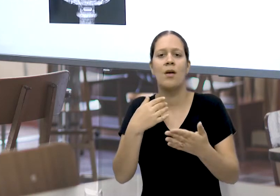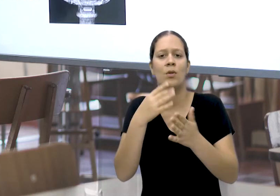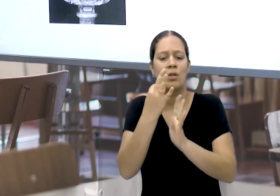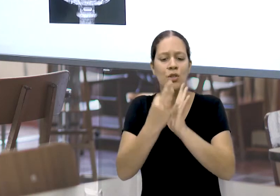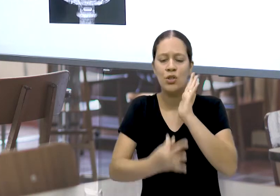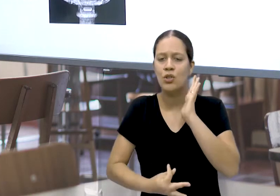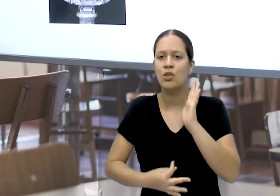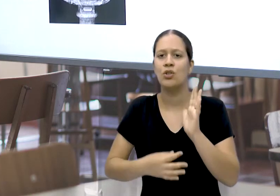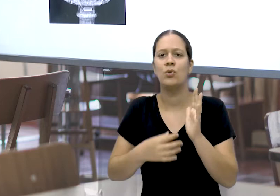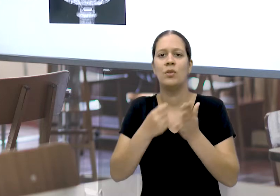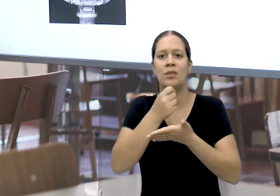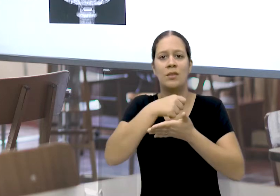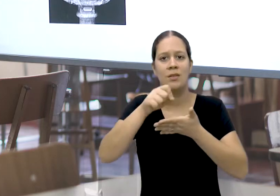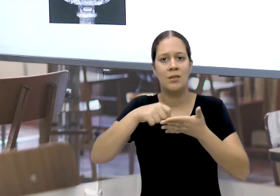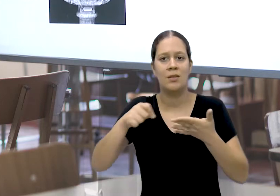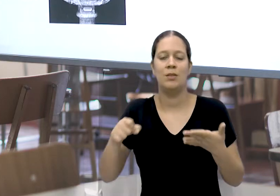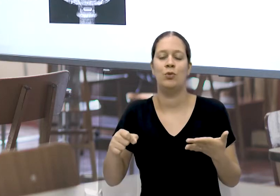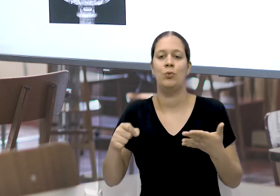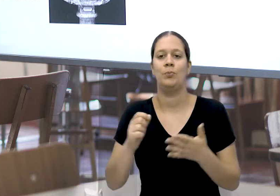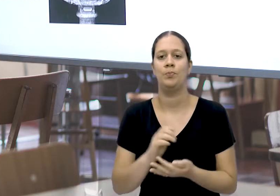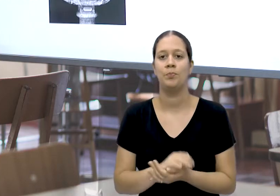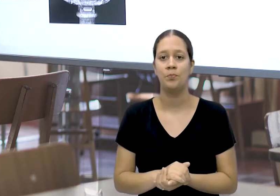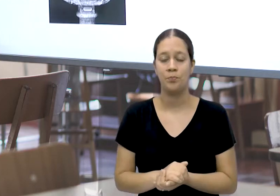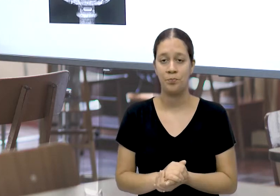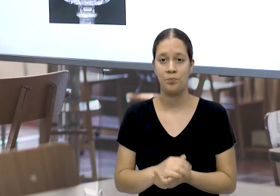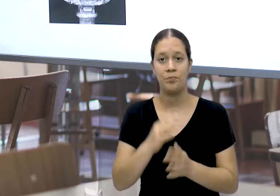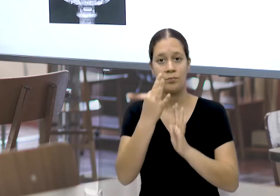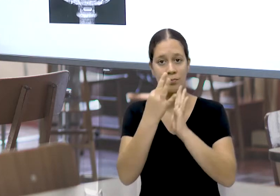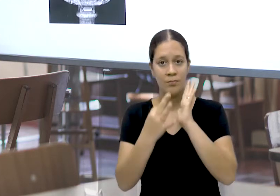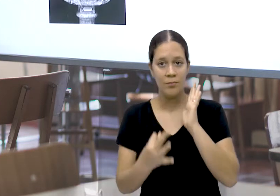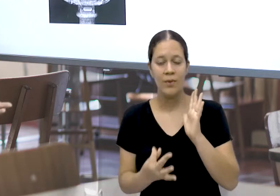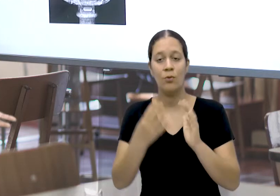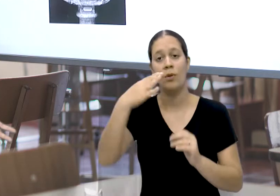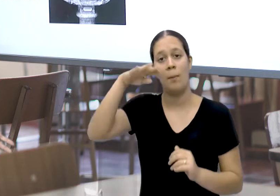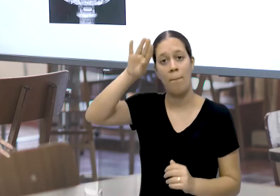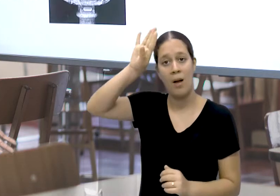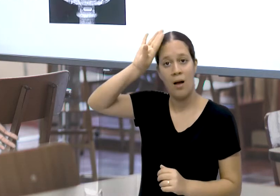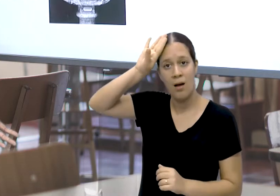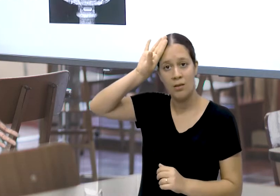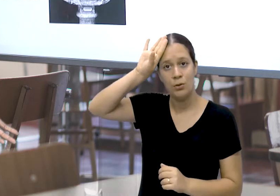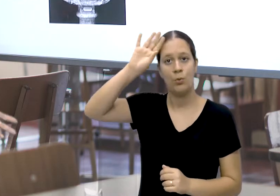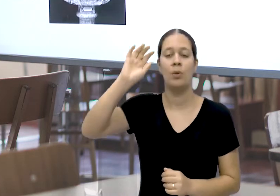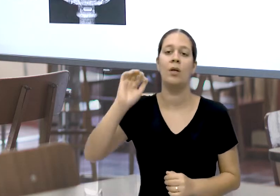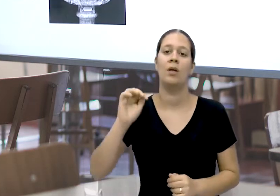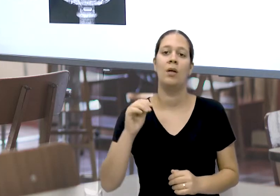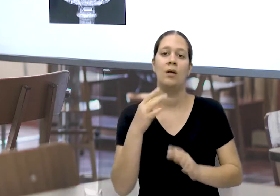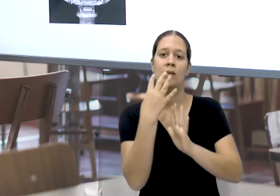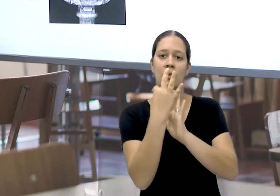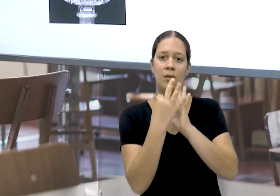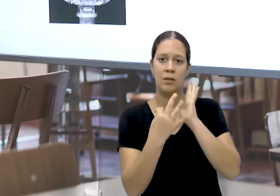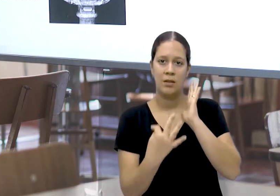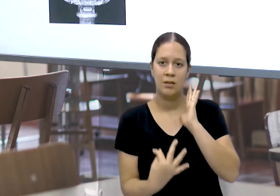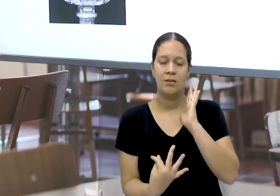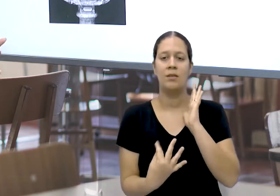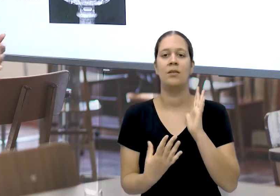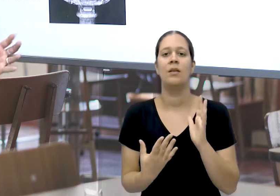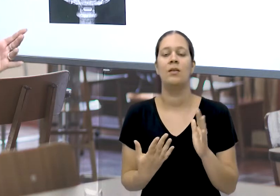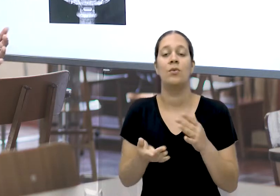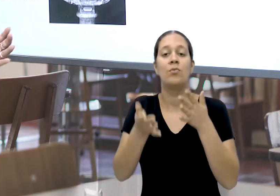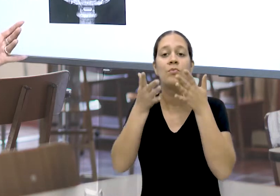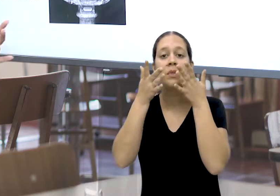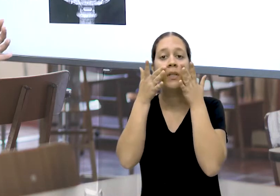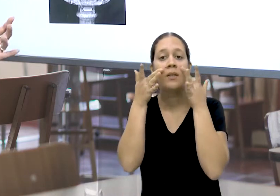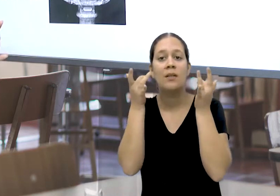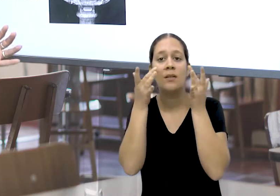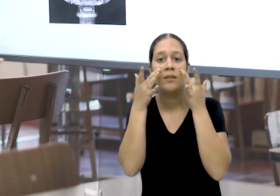dramático. Enquanto o texto épico, ele vai ser narrando grandes feitos, o texto lírico vai ser